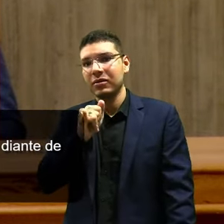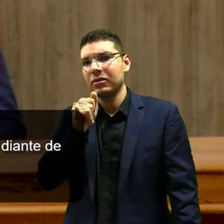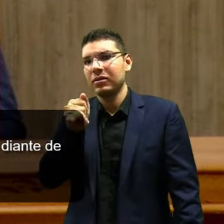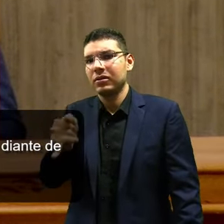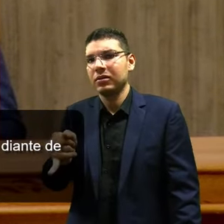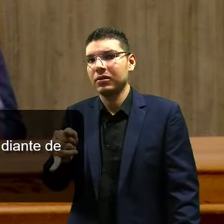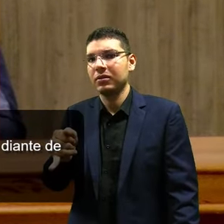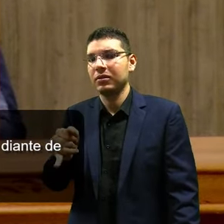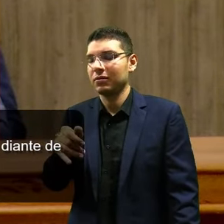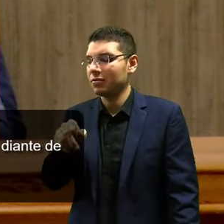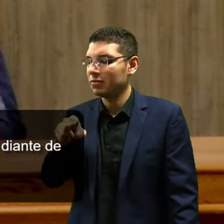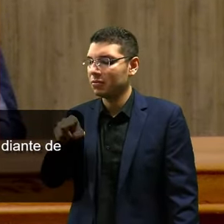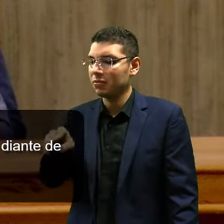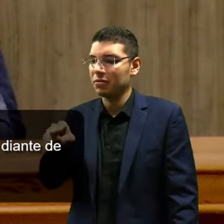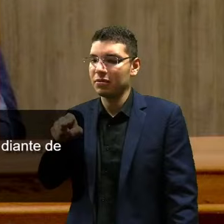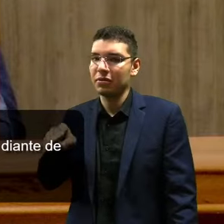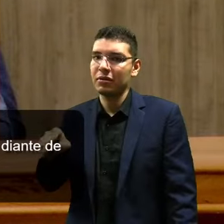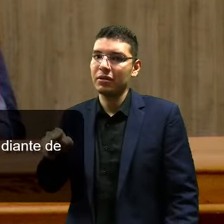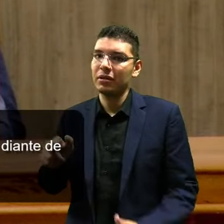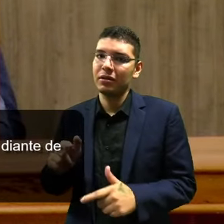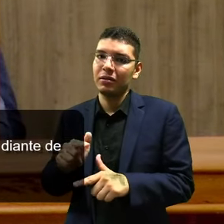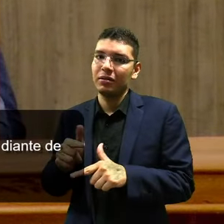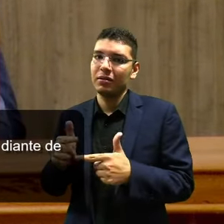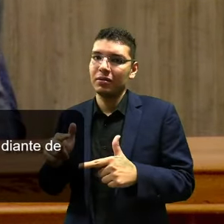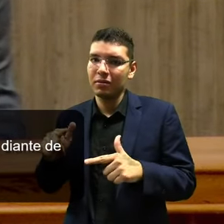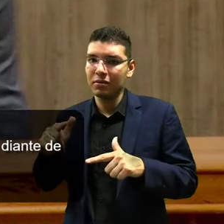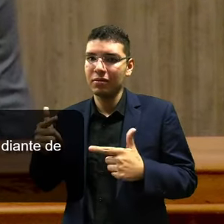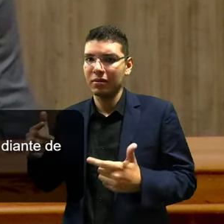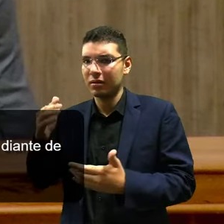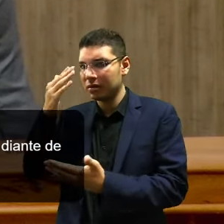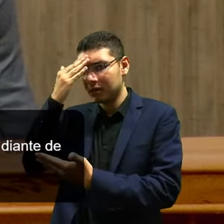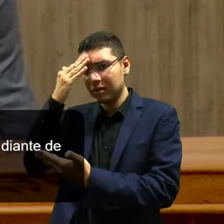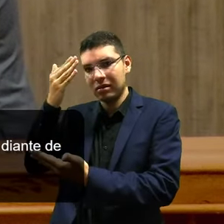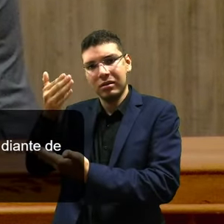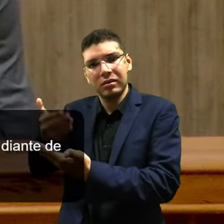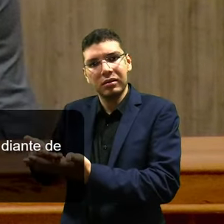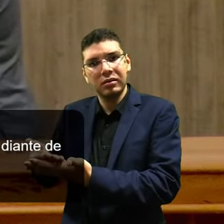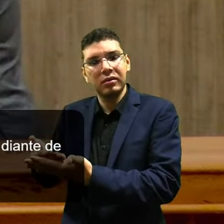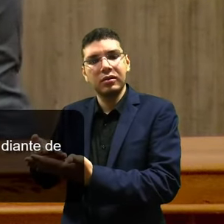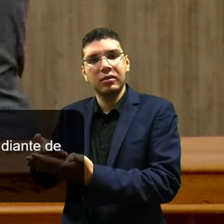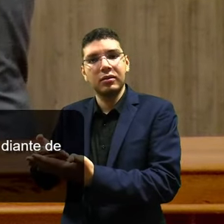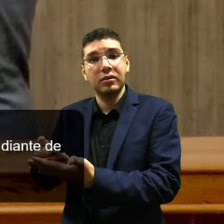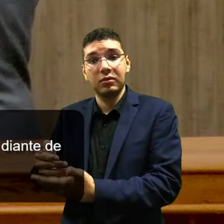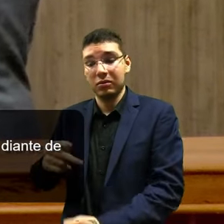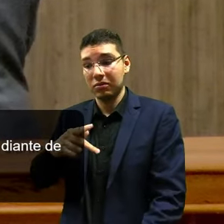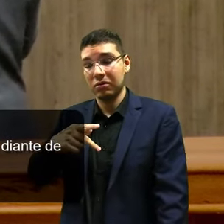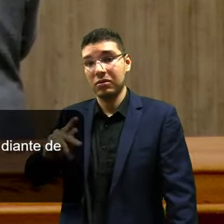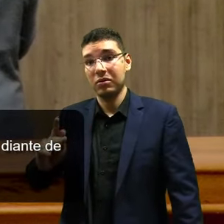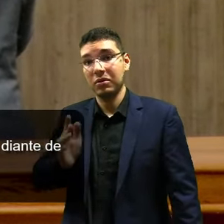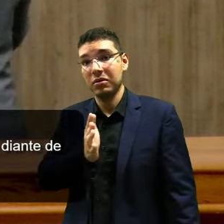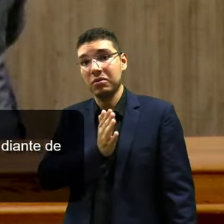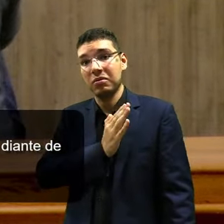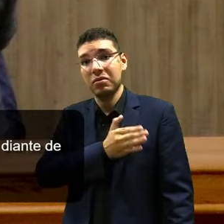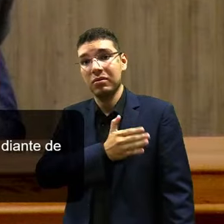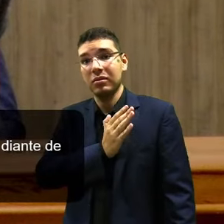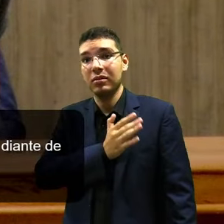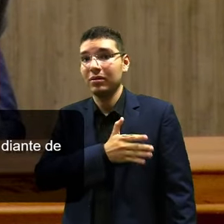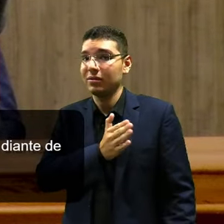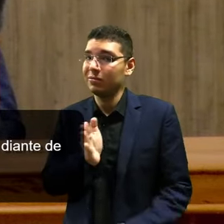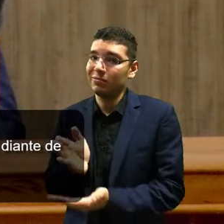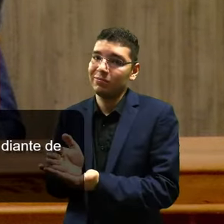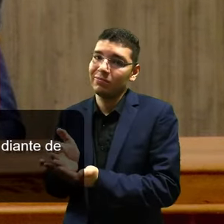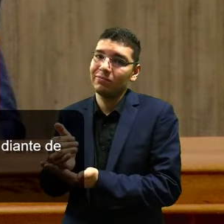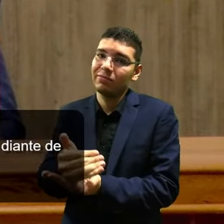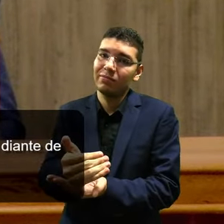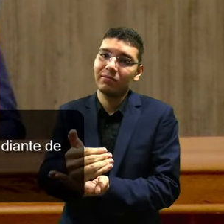partes nesta palavra porque o teu coração irmão Olha isso aqui meu